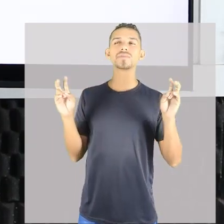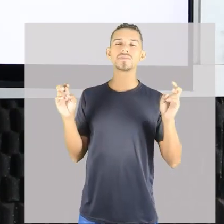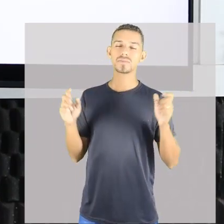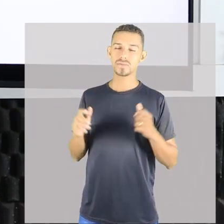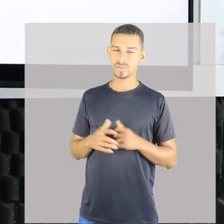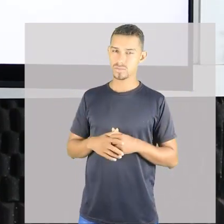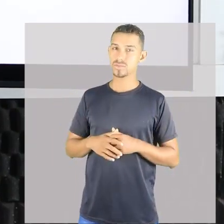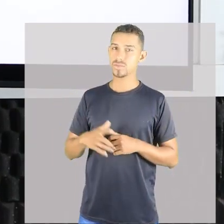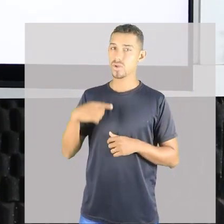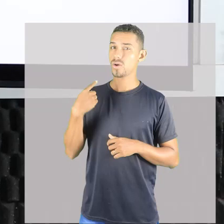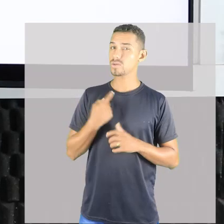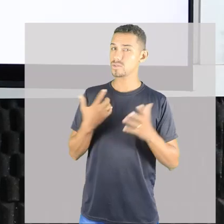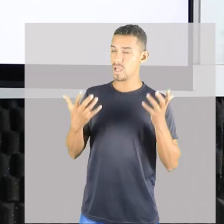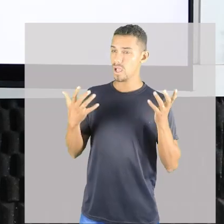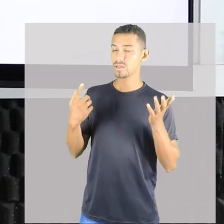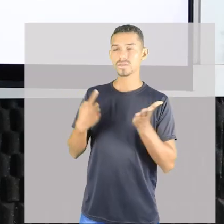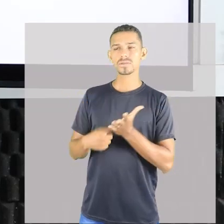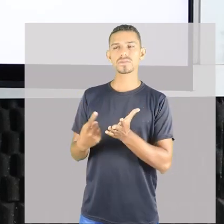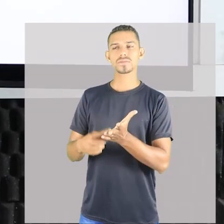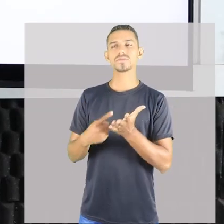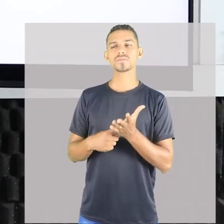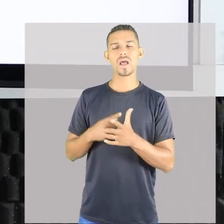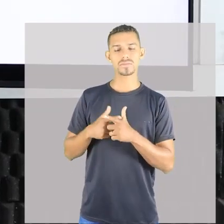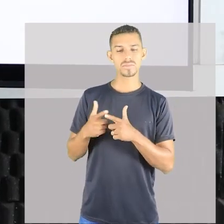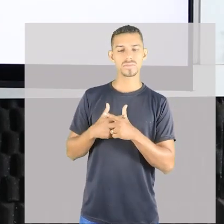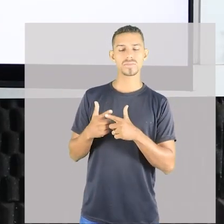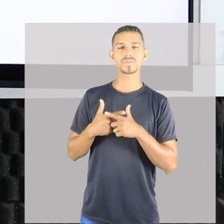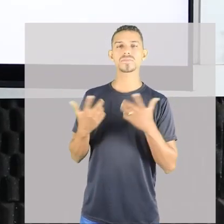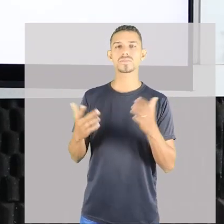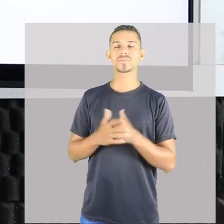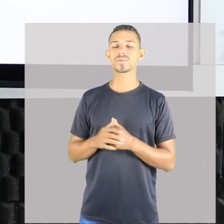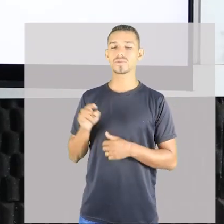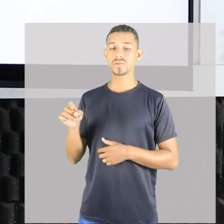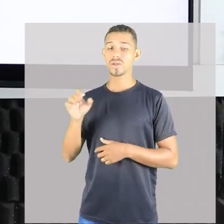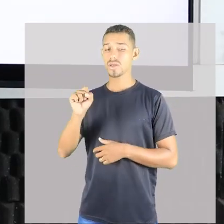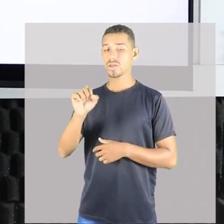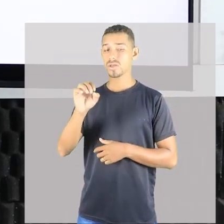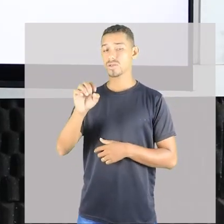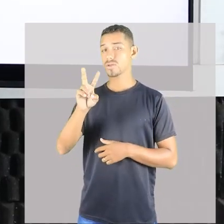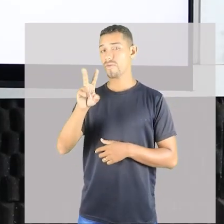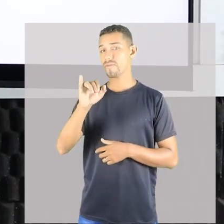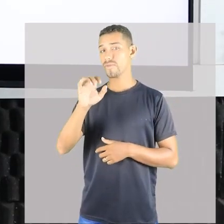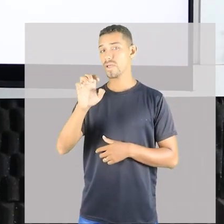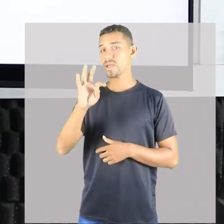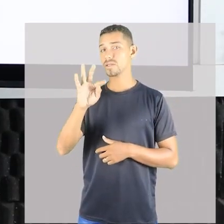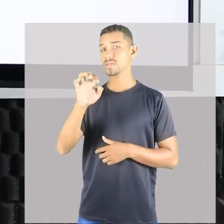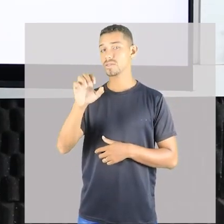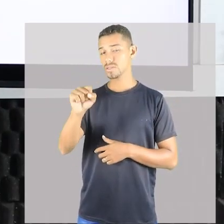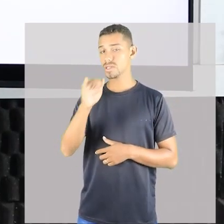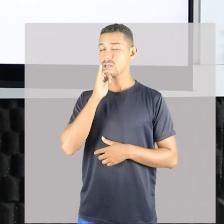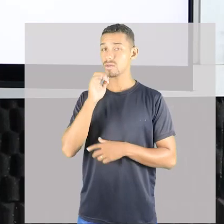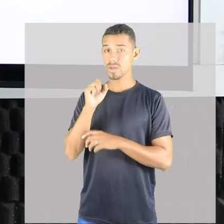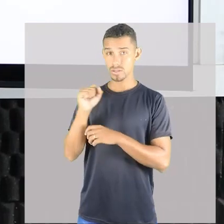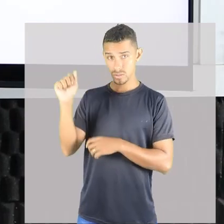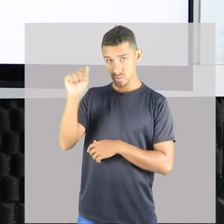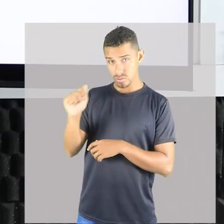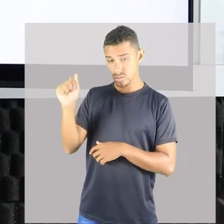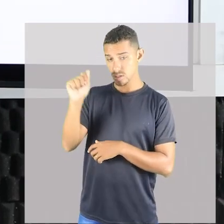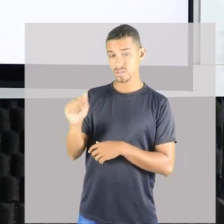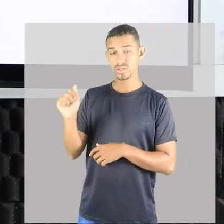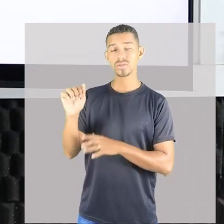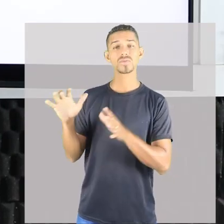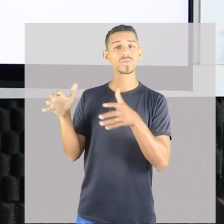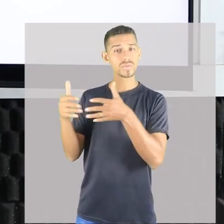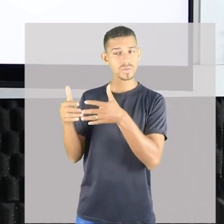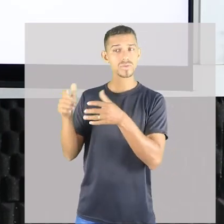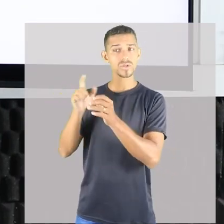nós estamos querendo resolver o problema. Né? E aí os sovietes é importante, porque essas associações, esses grupos, eles